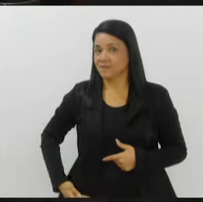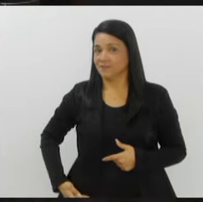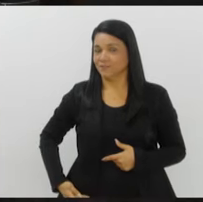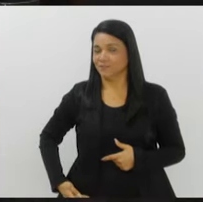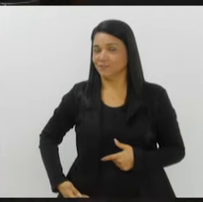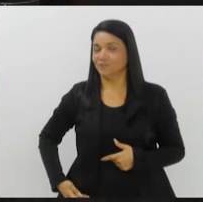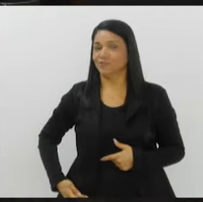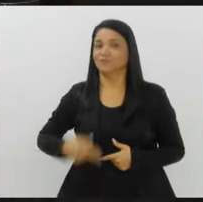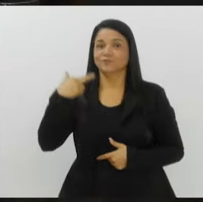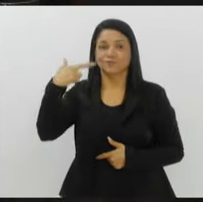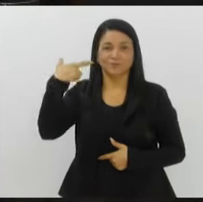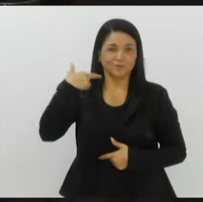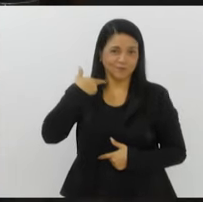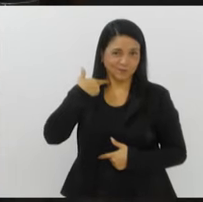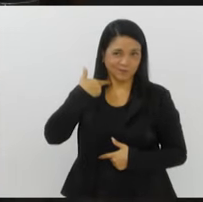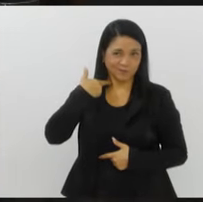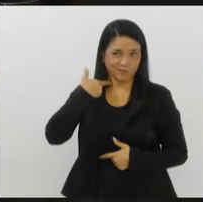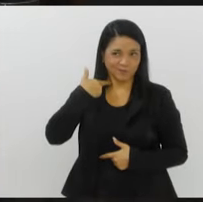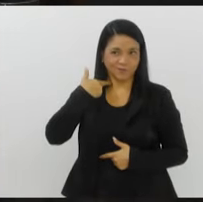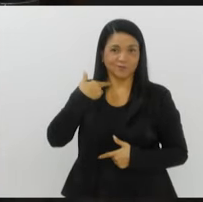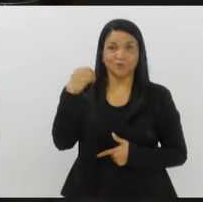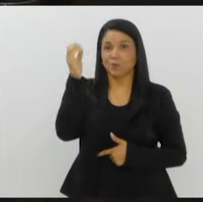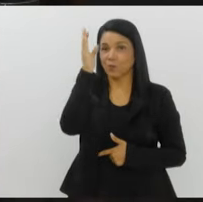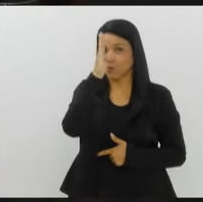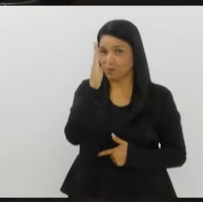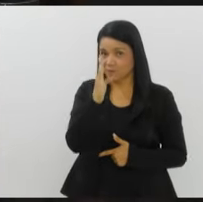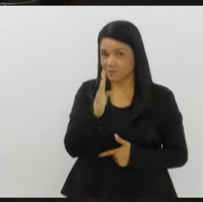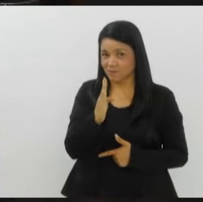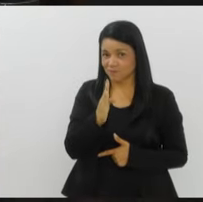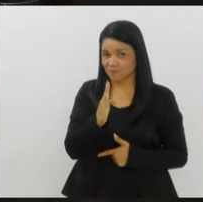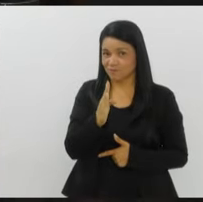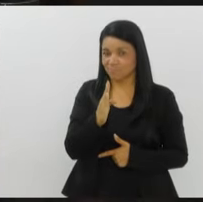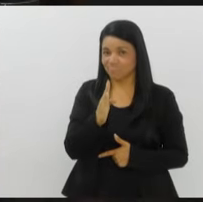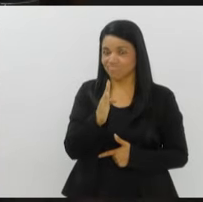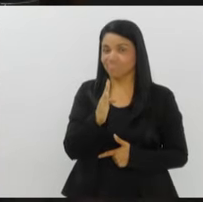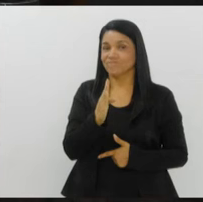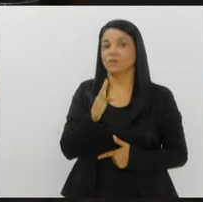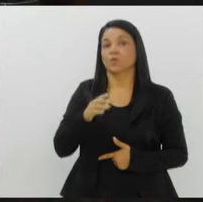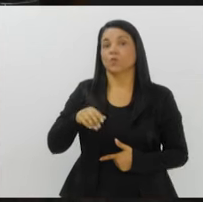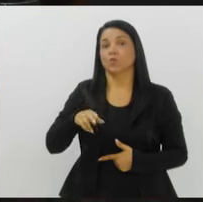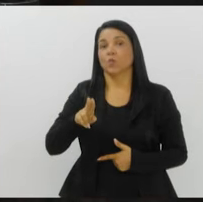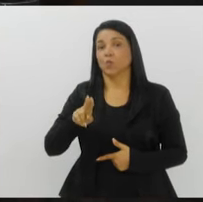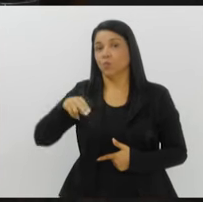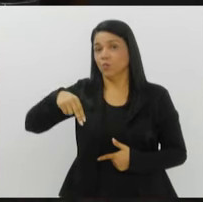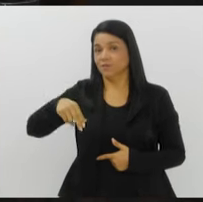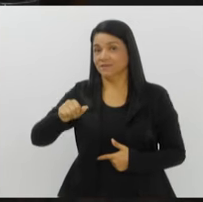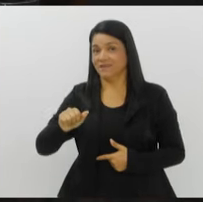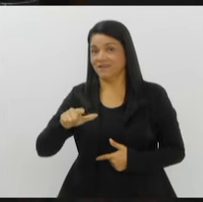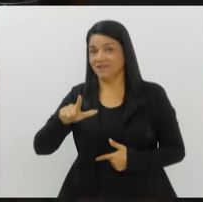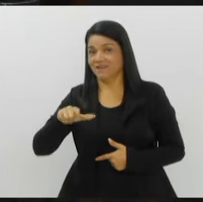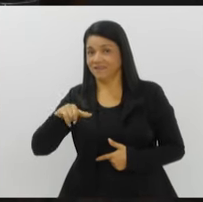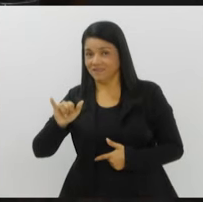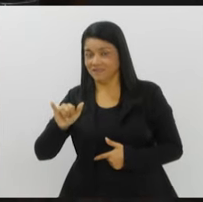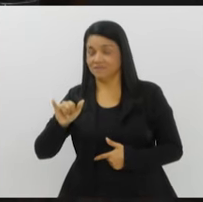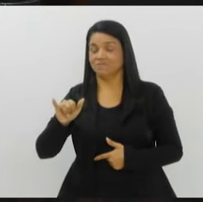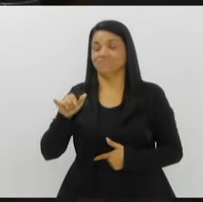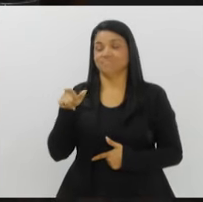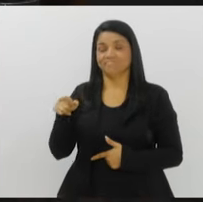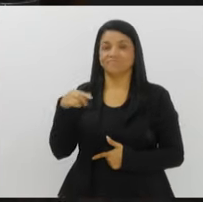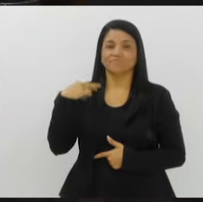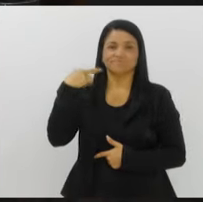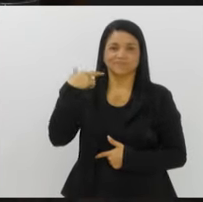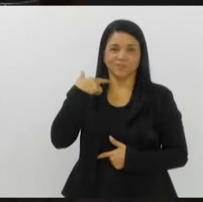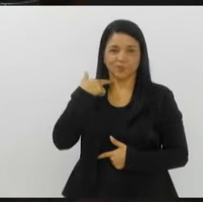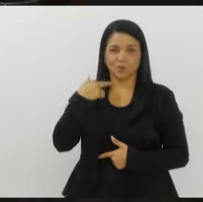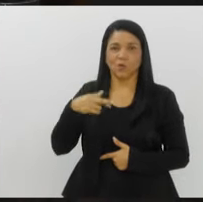dos procuradores do Brasil, com assento na Unali, o nosso querido procurador